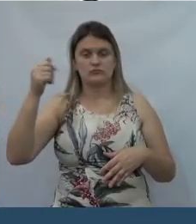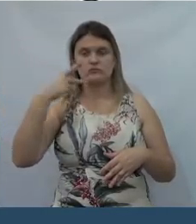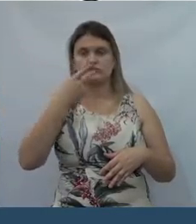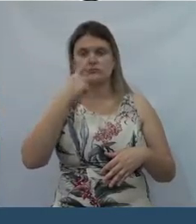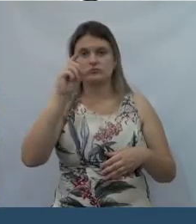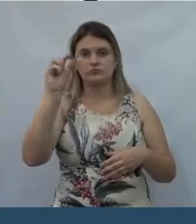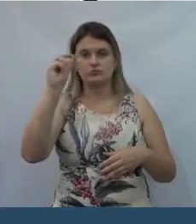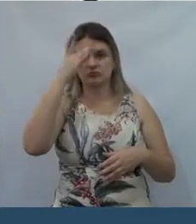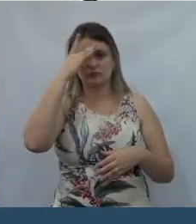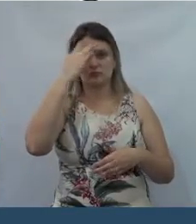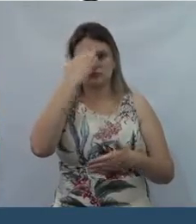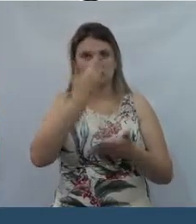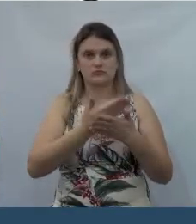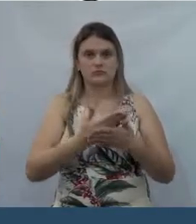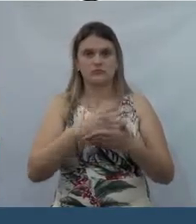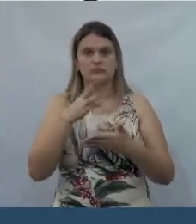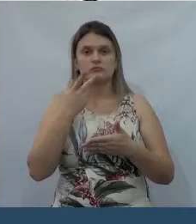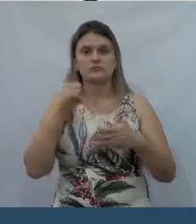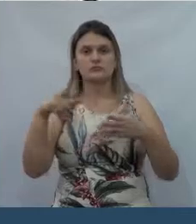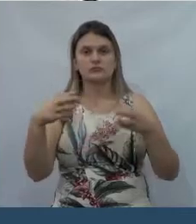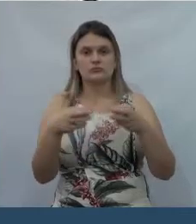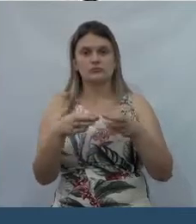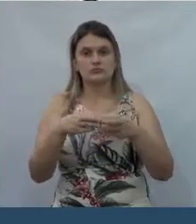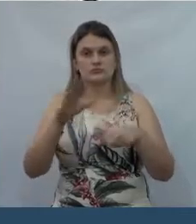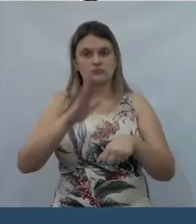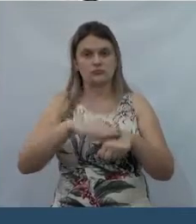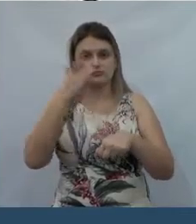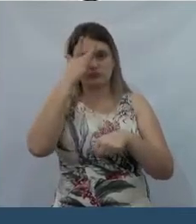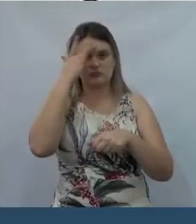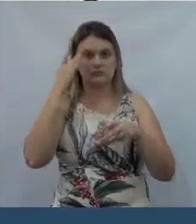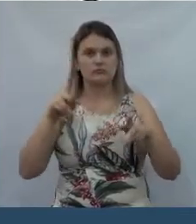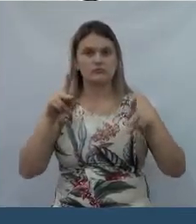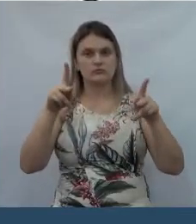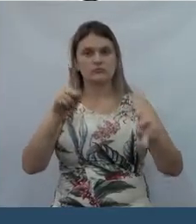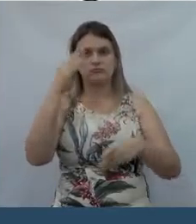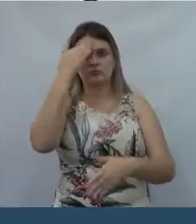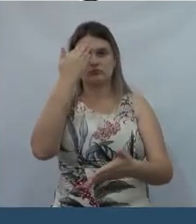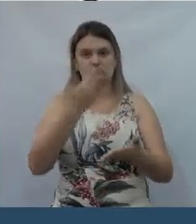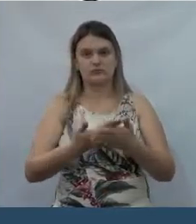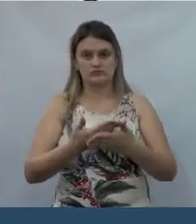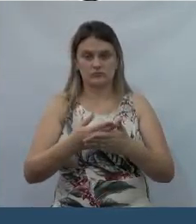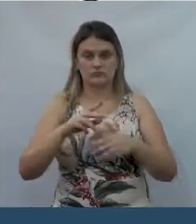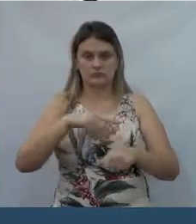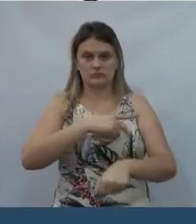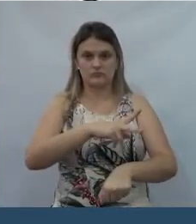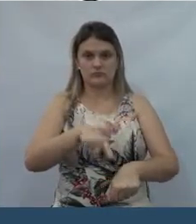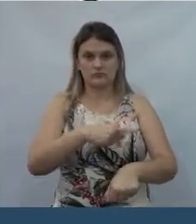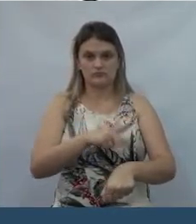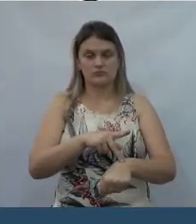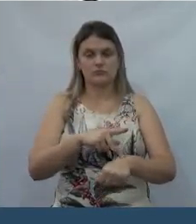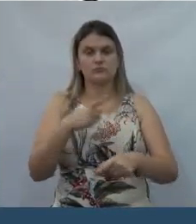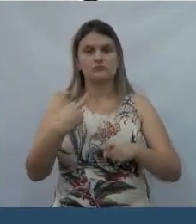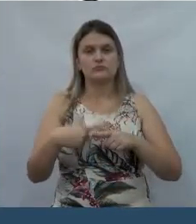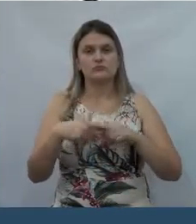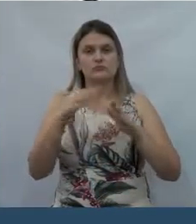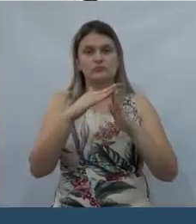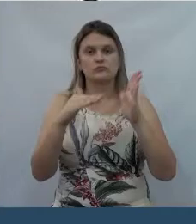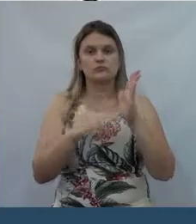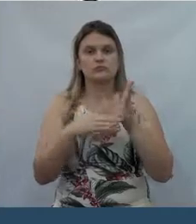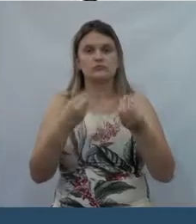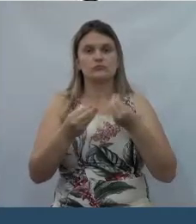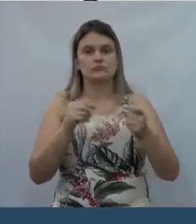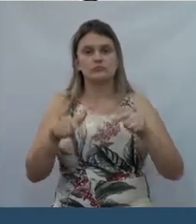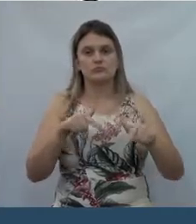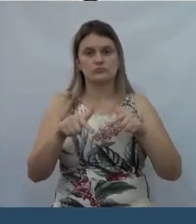dessa instituição. É uma das instituições que mais tem credibilidade no nosso país, por tudo que faz,